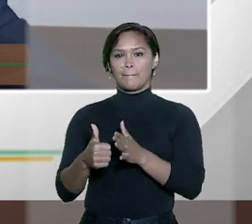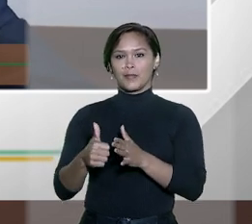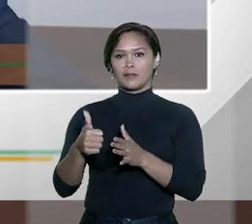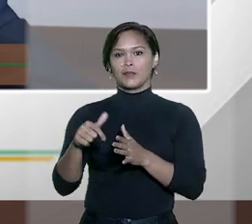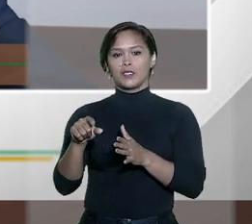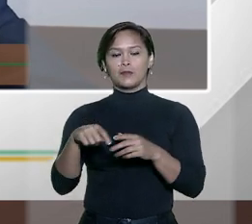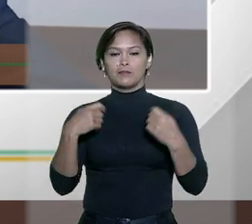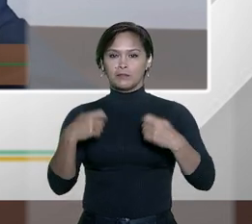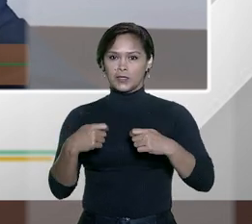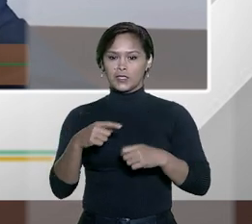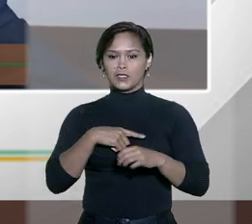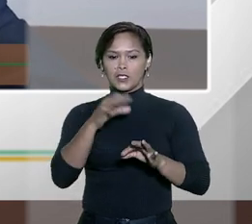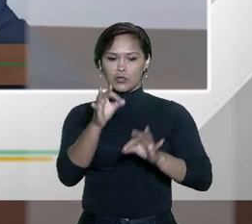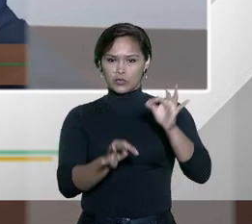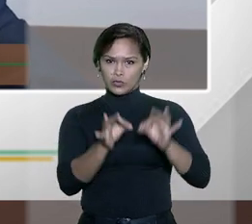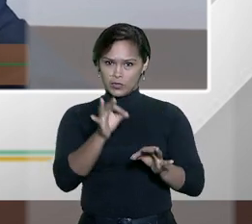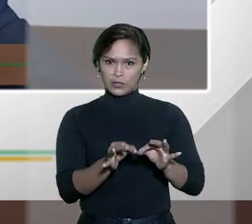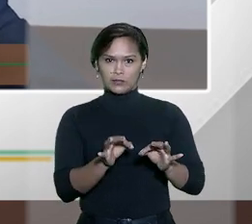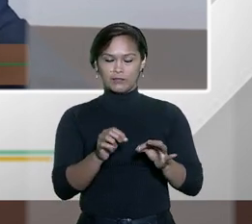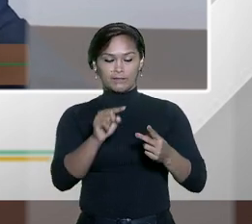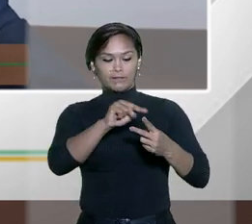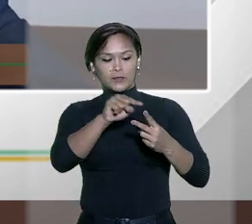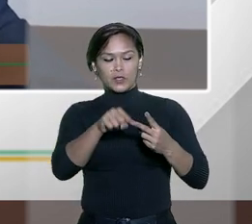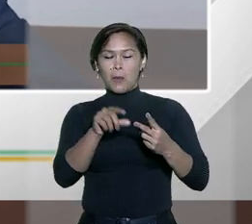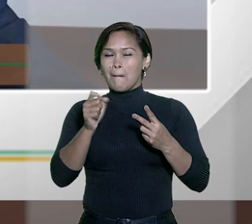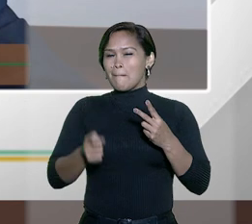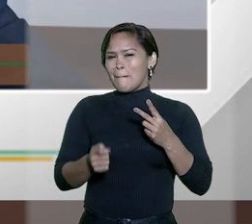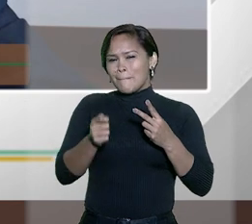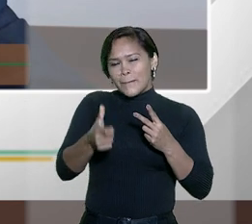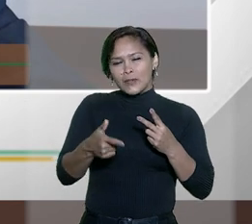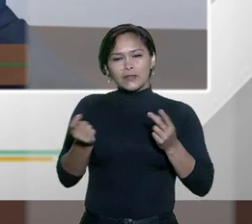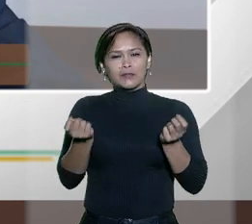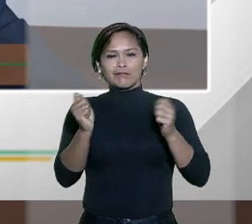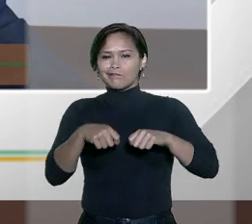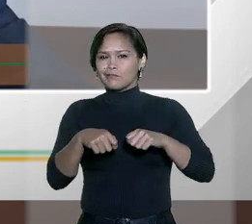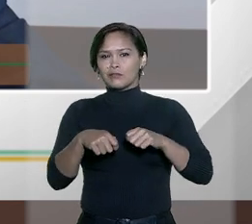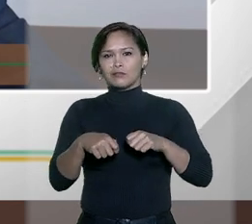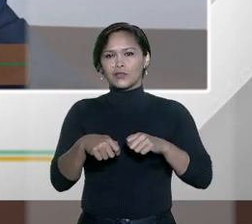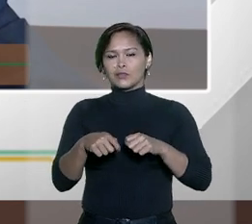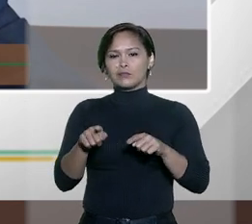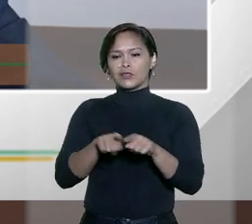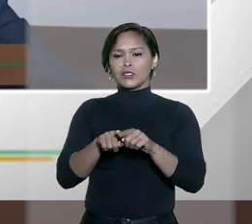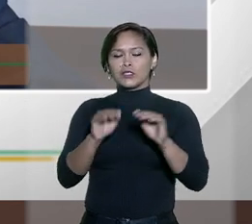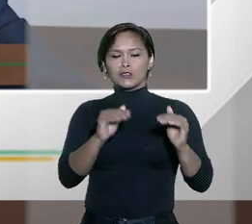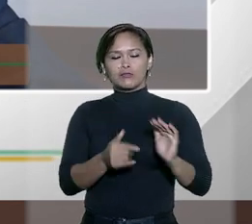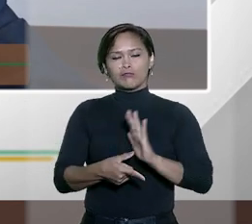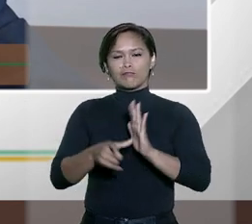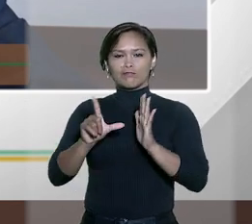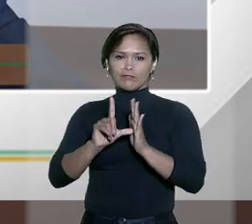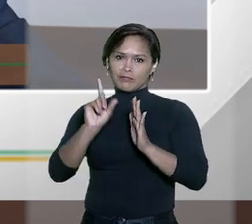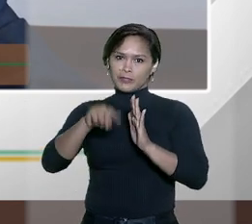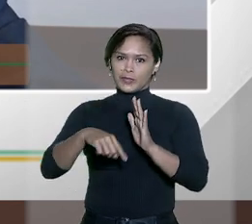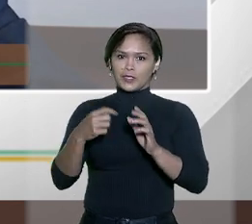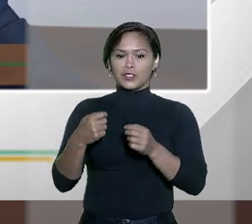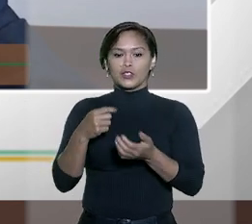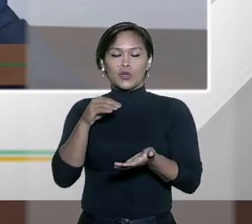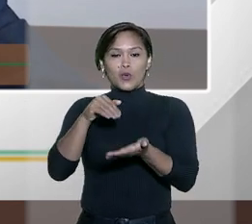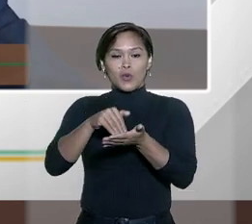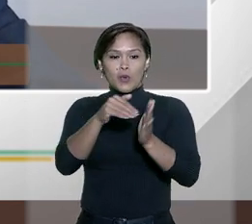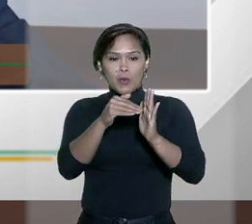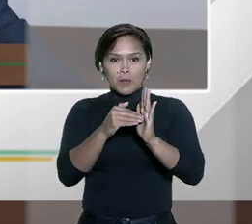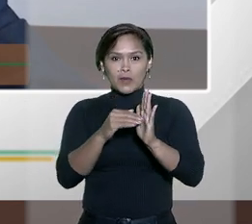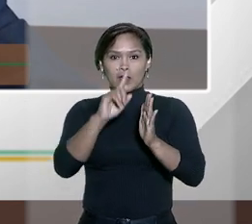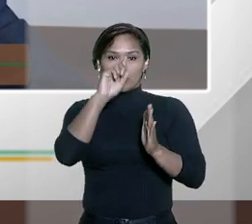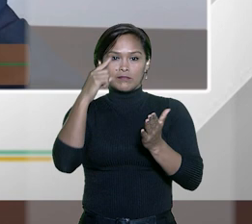lugar, a necessidade do trânsito em julgado, com pouquíssimas possibilidades de uma antecipação do cumprimento